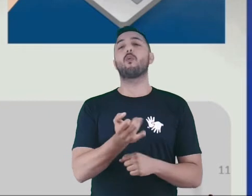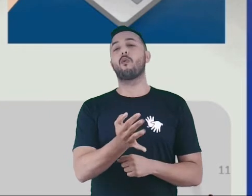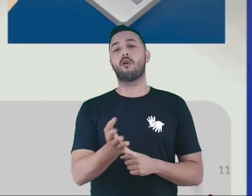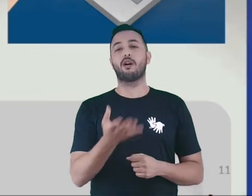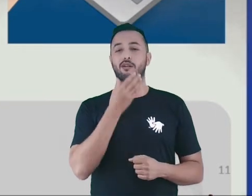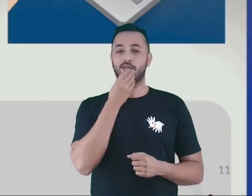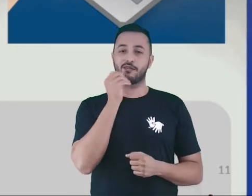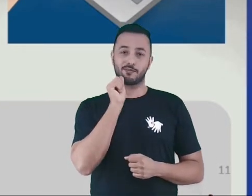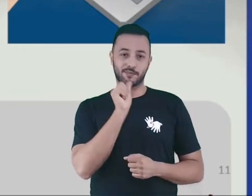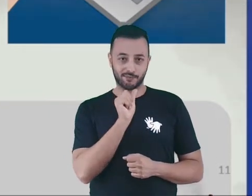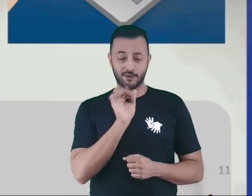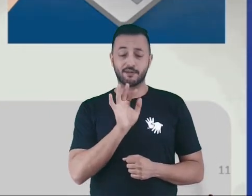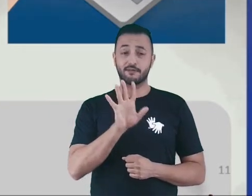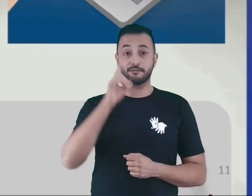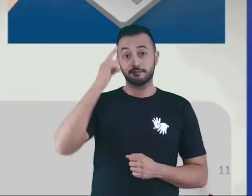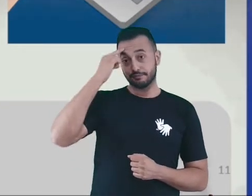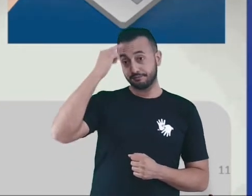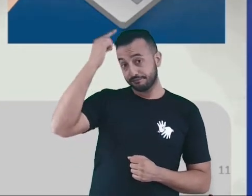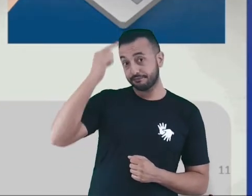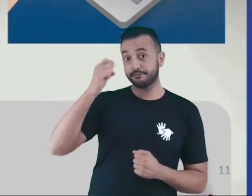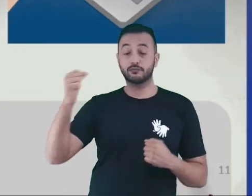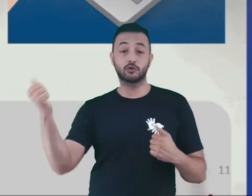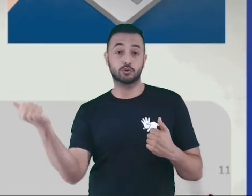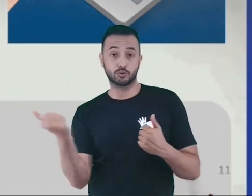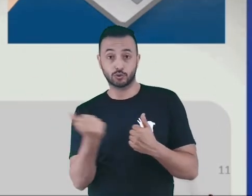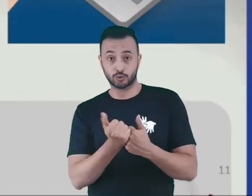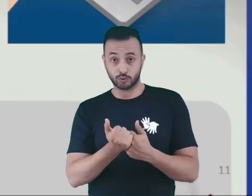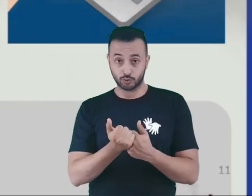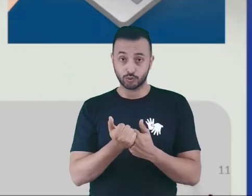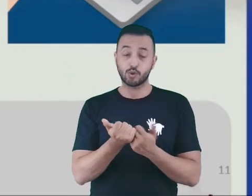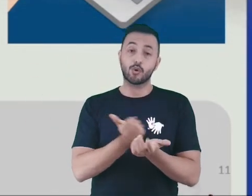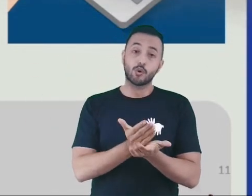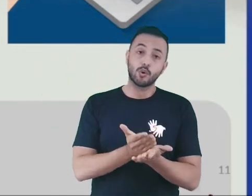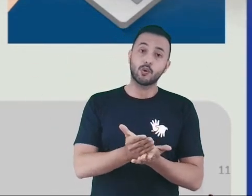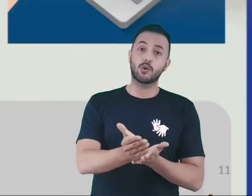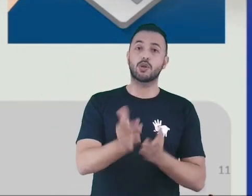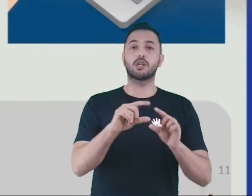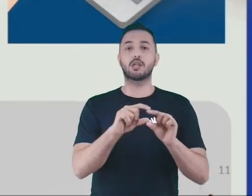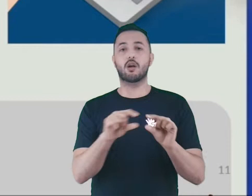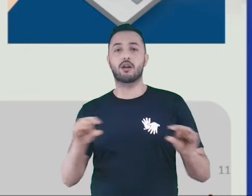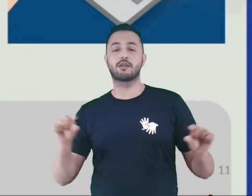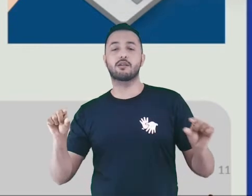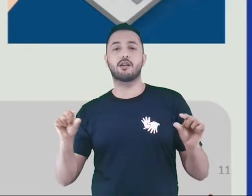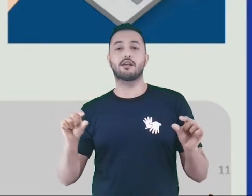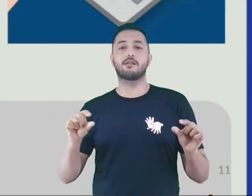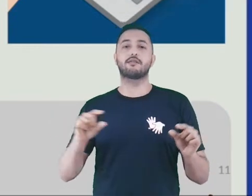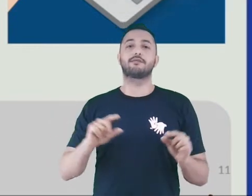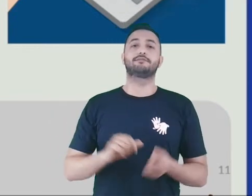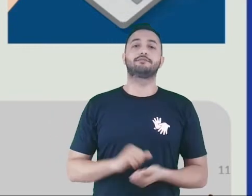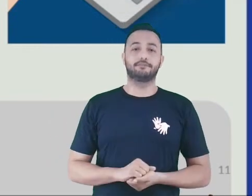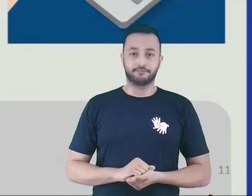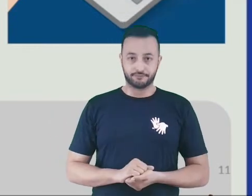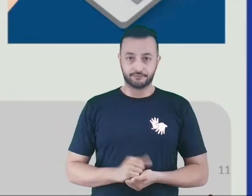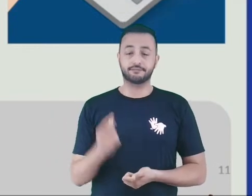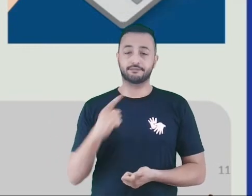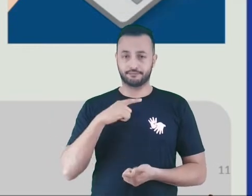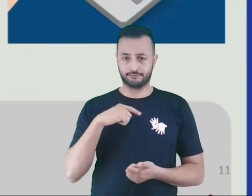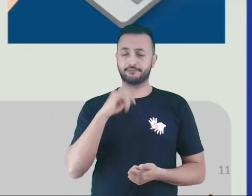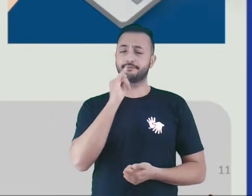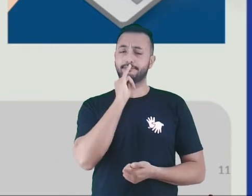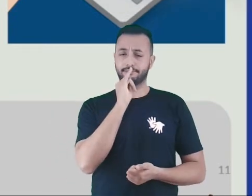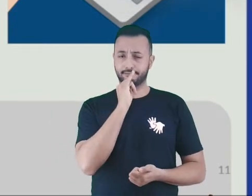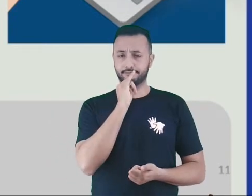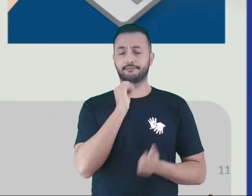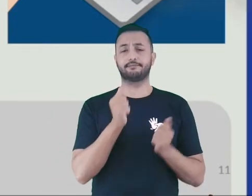quantas. Lembrando, ele substituindo no início da oração seguinte. Aqui temos um exemplo